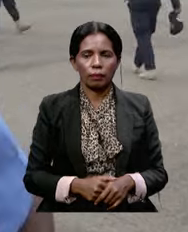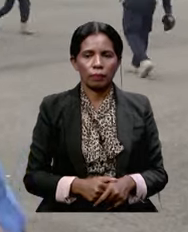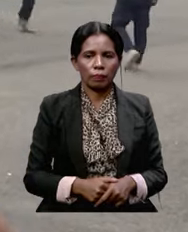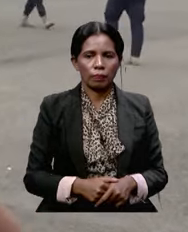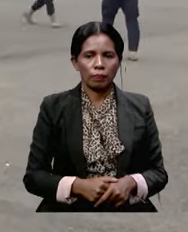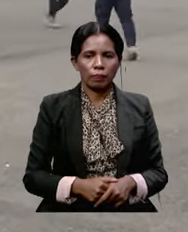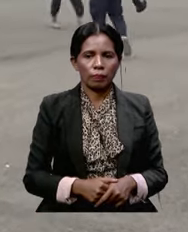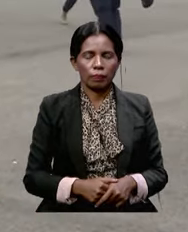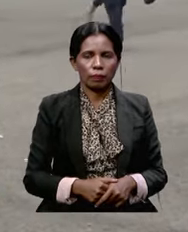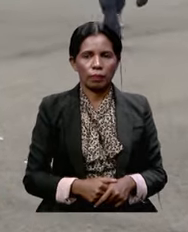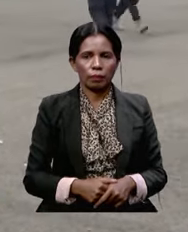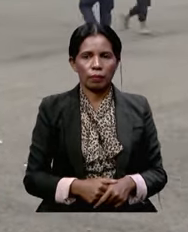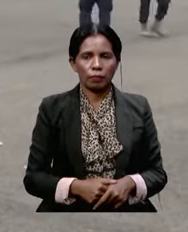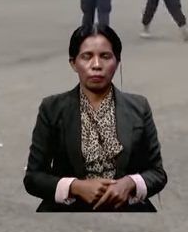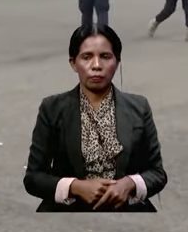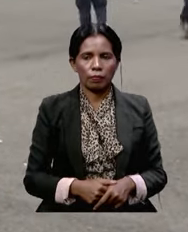e além de sira de